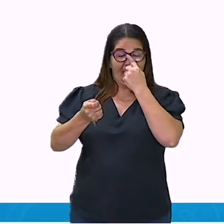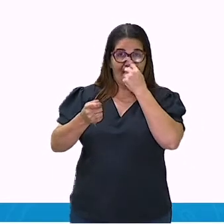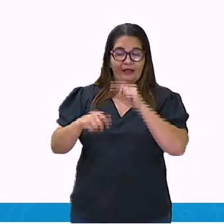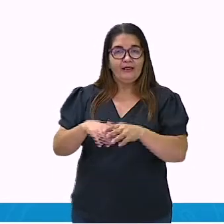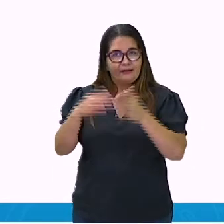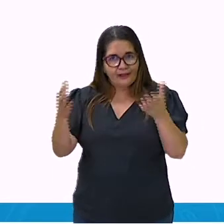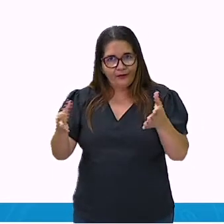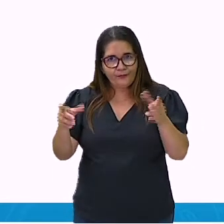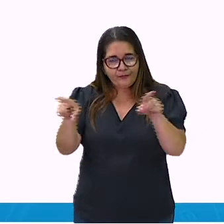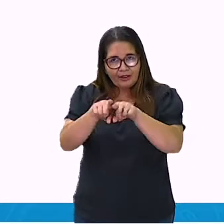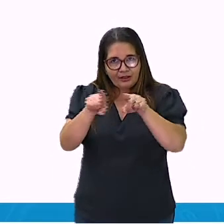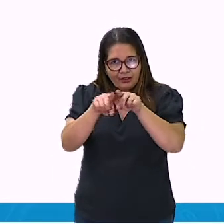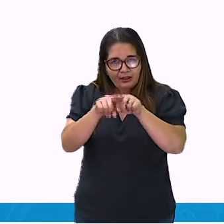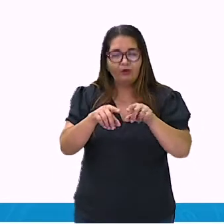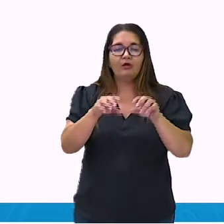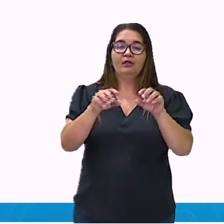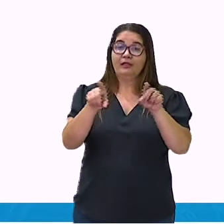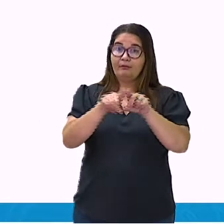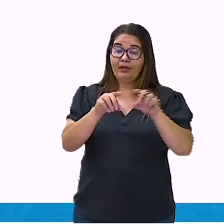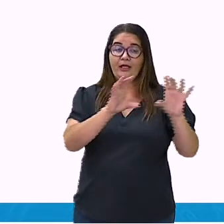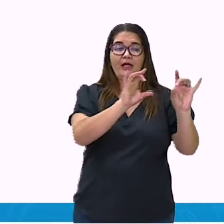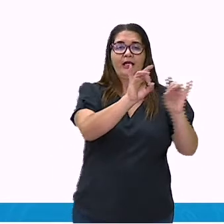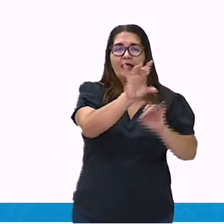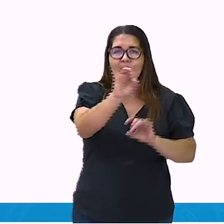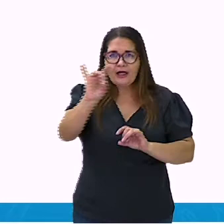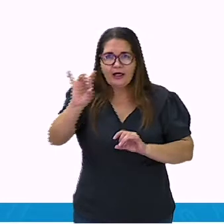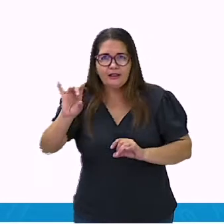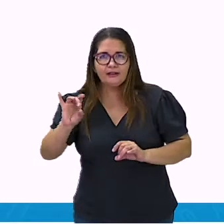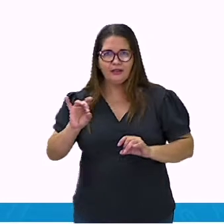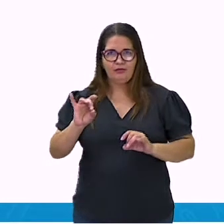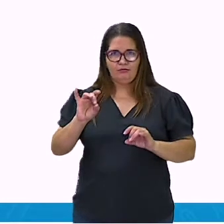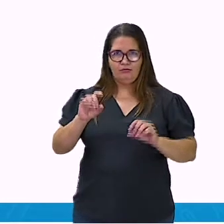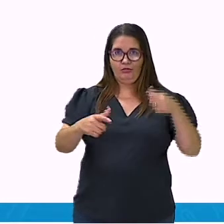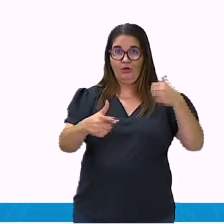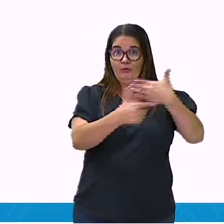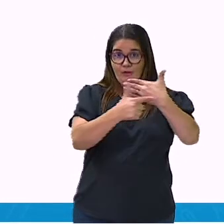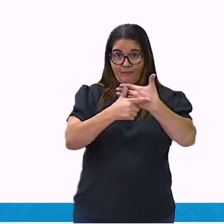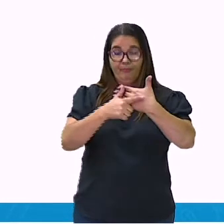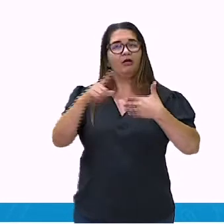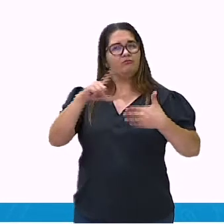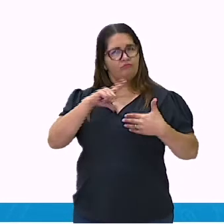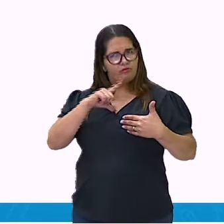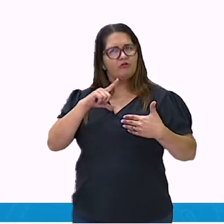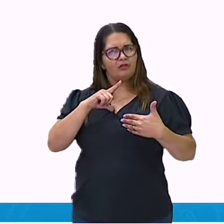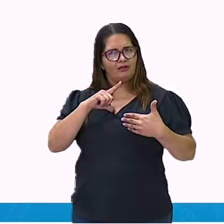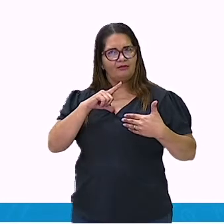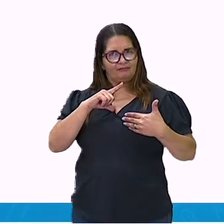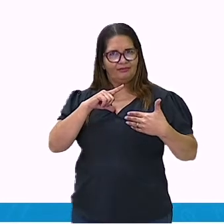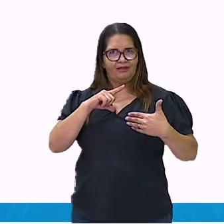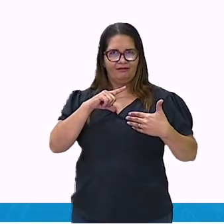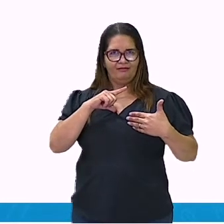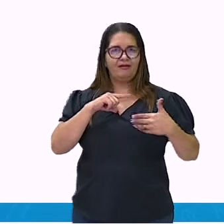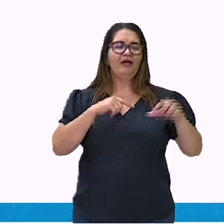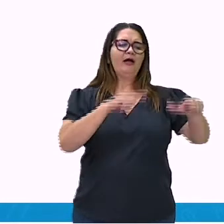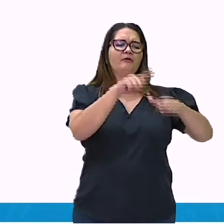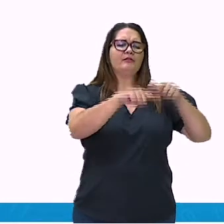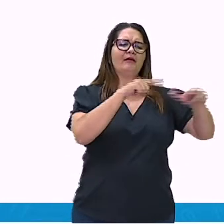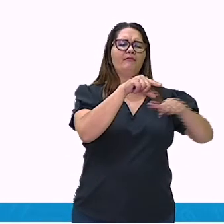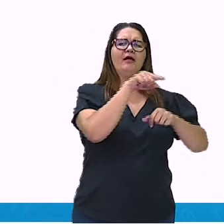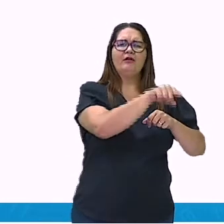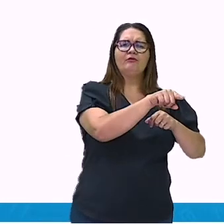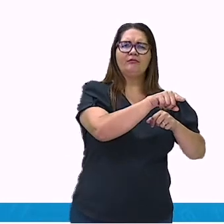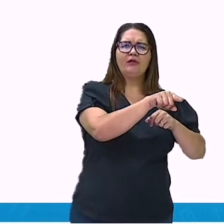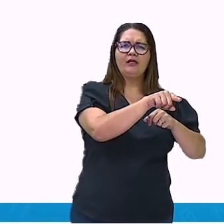treinado para realizar determinada tarefa. Então, ele é um expert naquela tarefa,